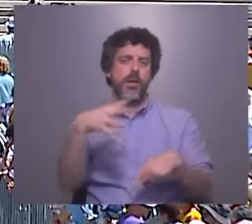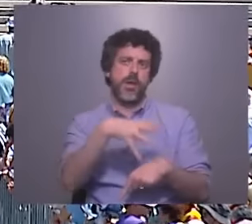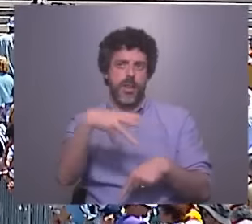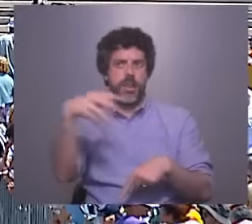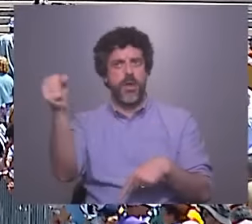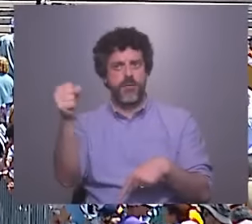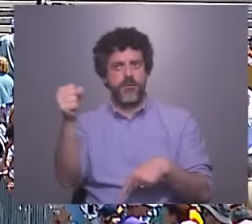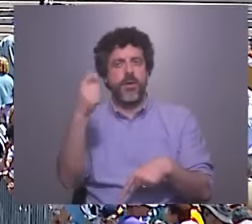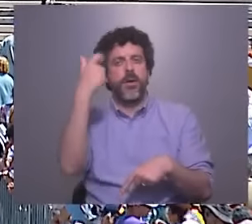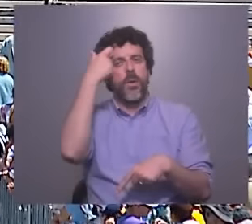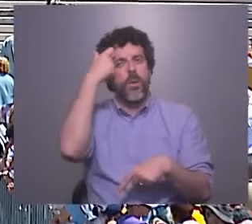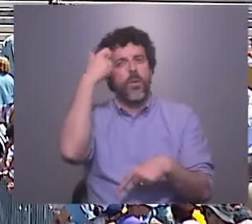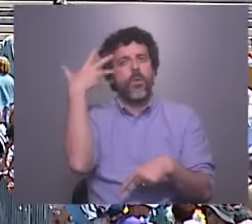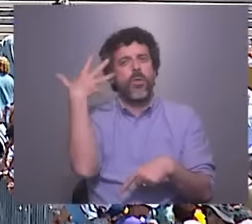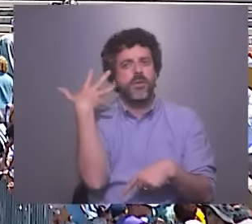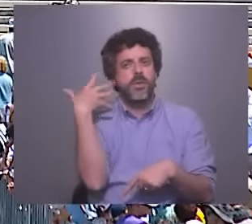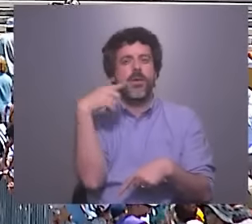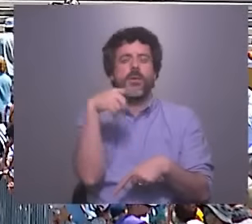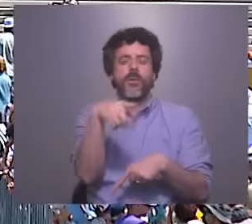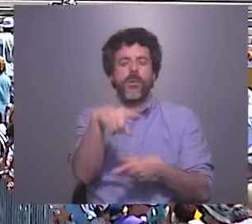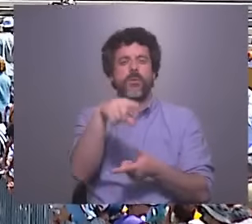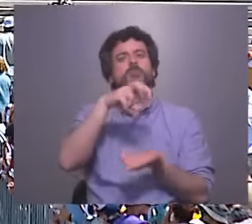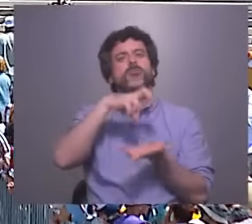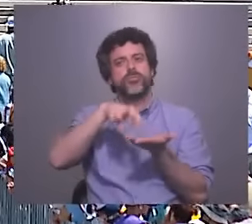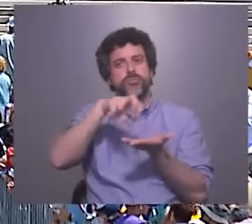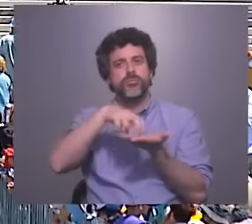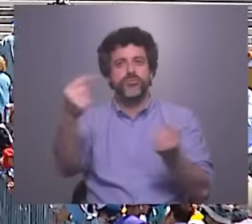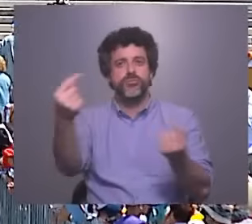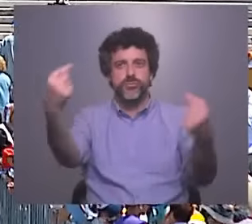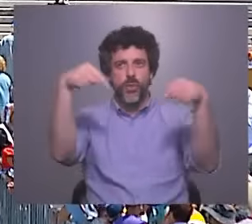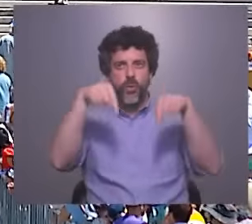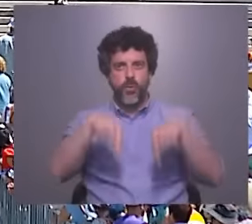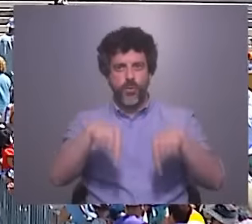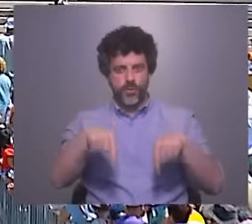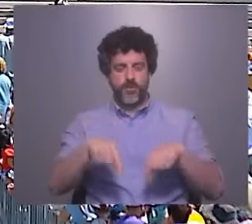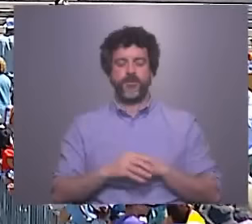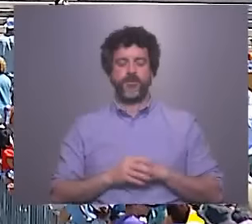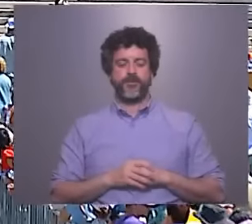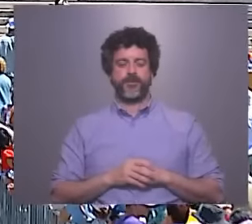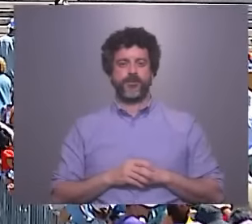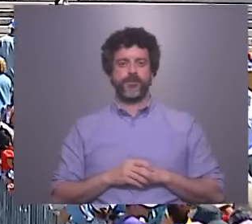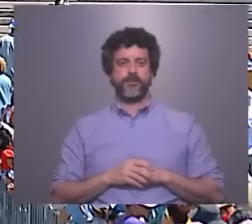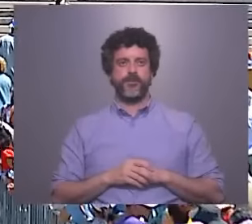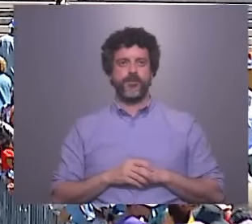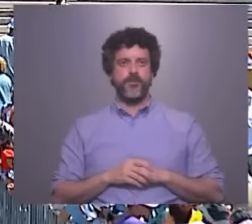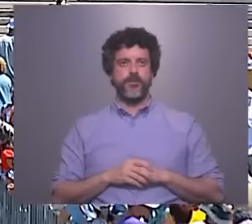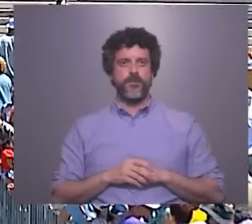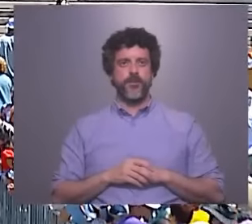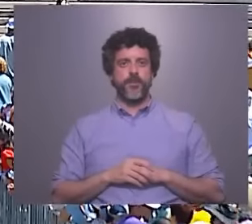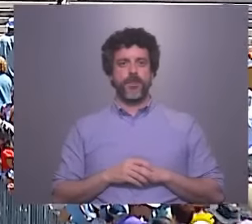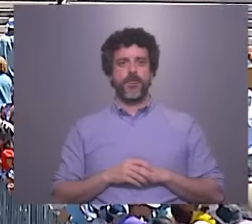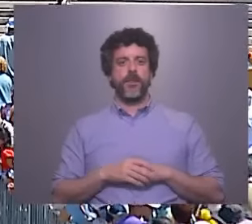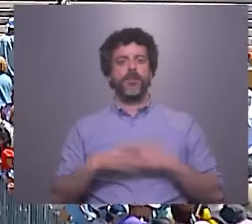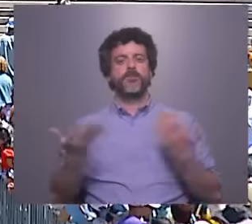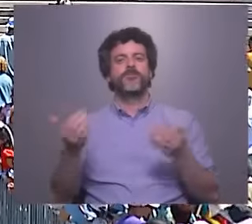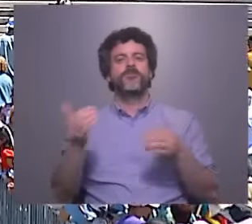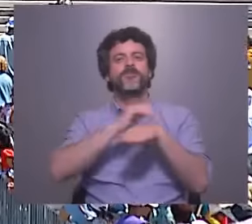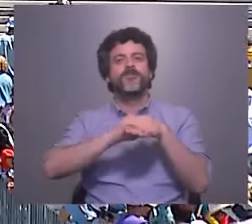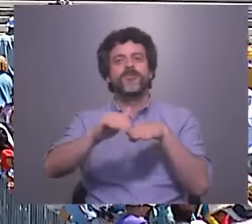invocar sobre nós a bênção do Senhor. Com ela, benze também os objetos religiosos que